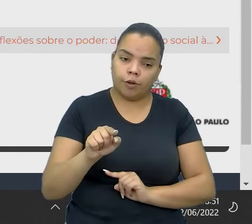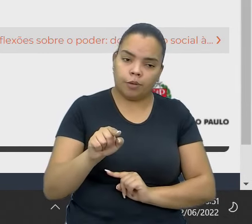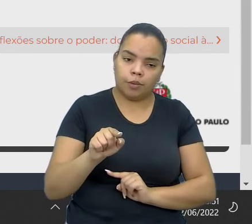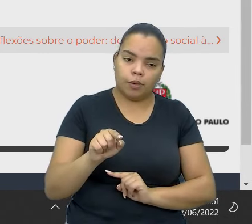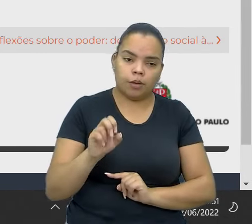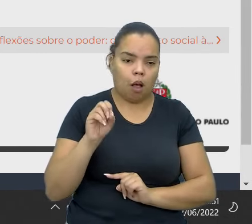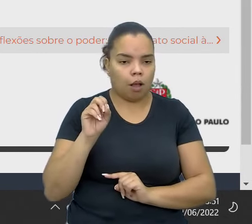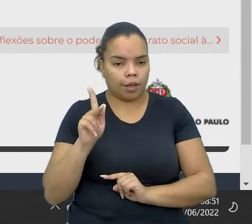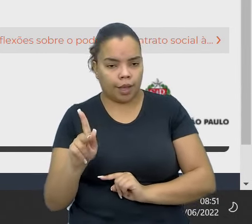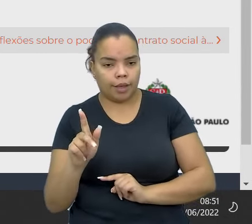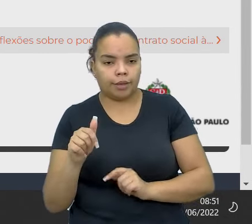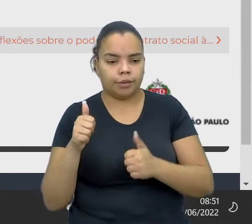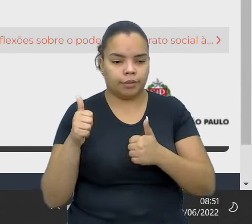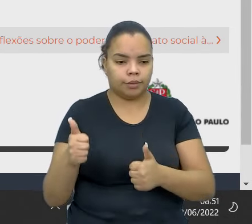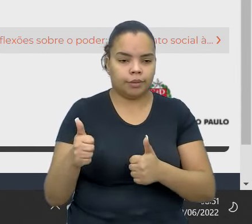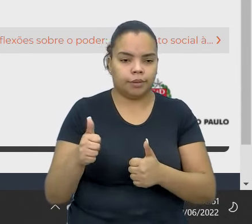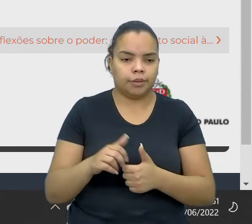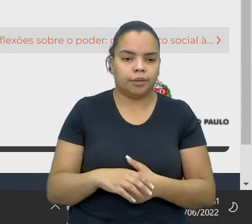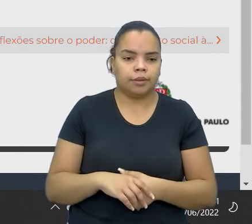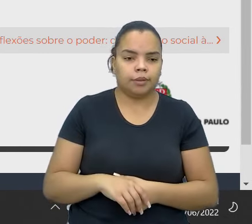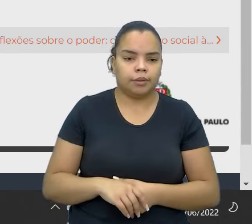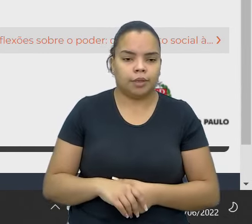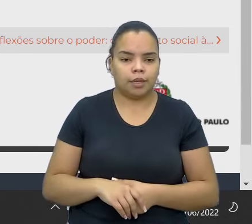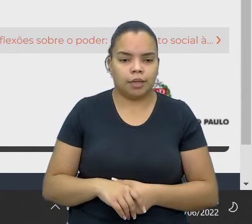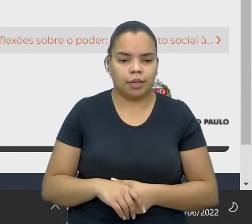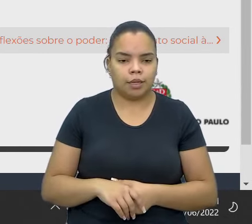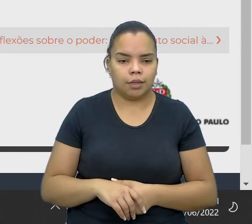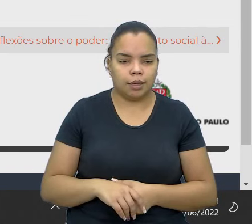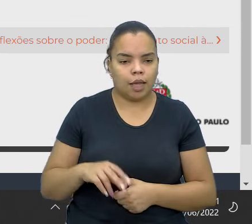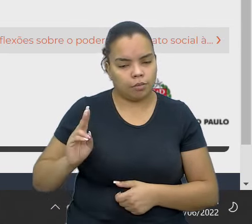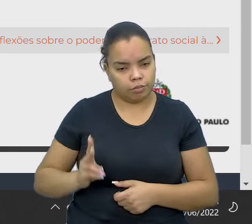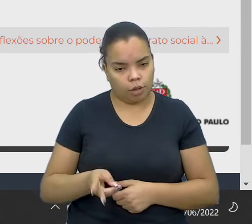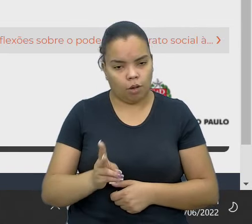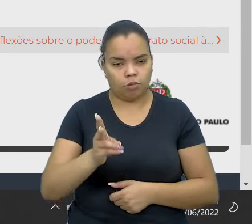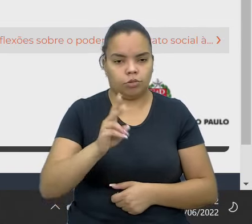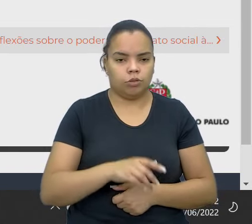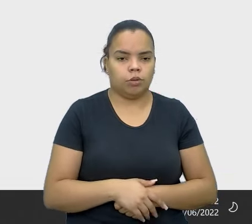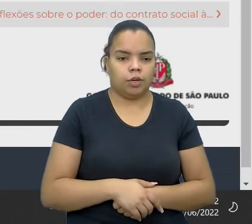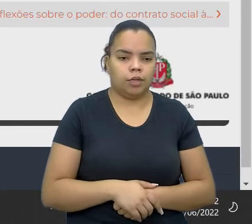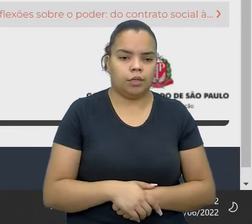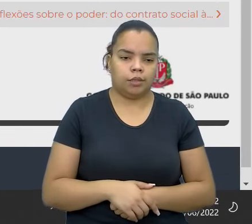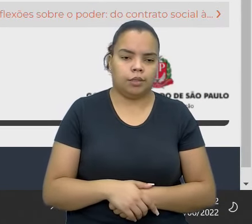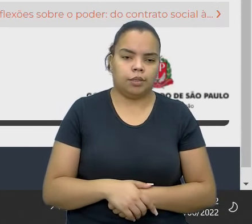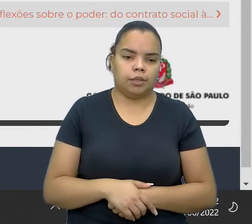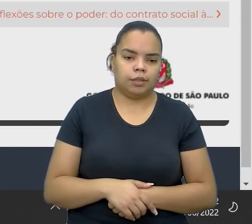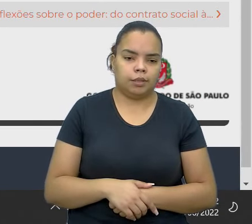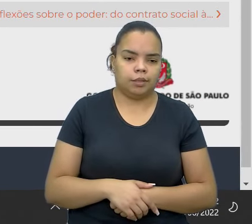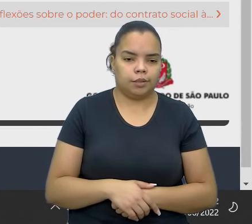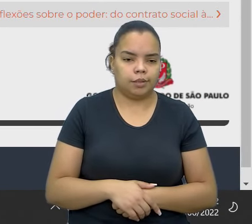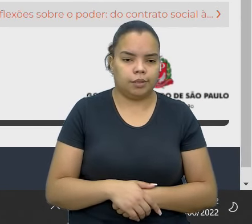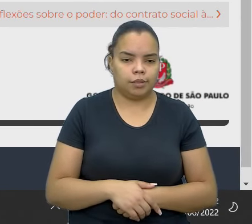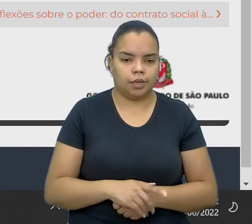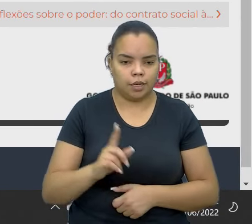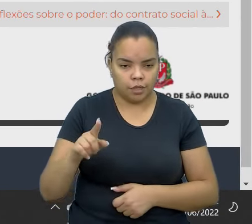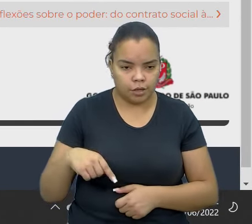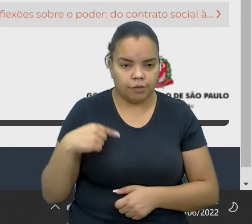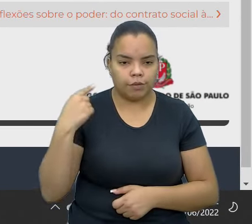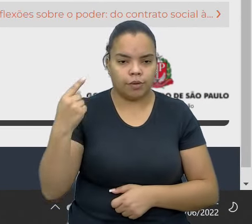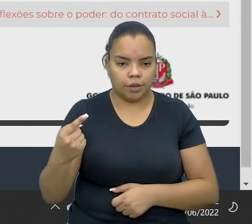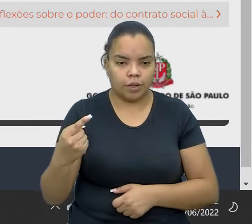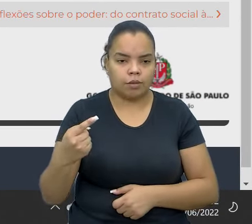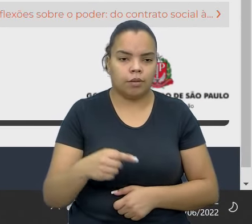E aí fala se a gente acertou, se a gente errou. E aí a gente continua. Quando a gente coloca continuar, ele vem a outra. ele parece